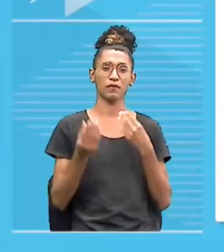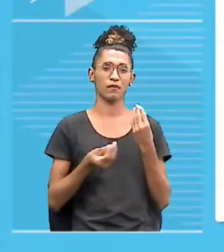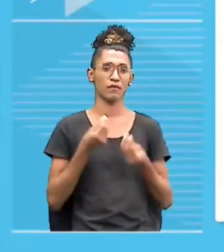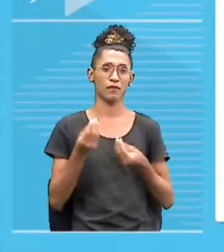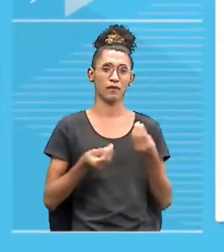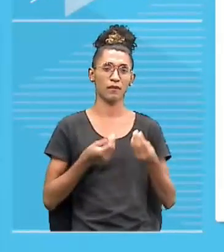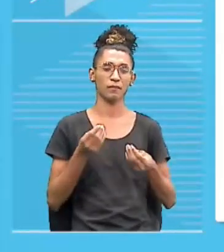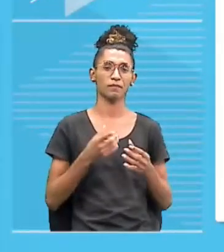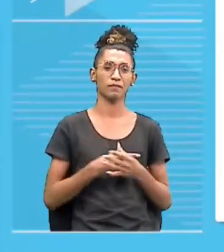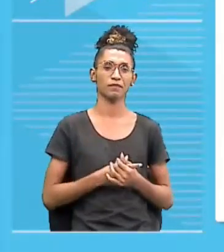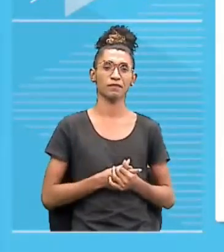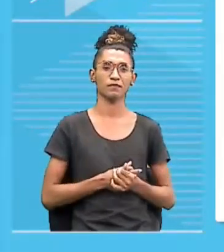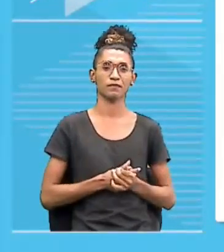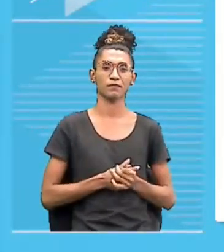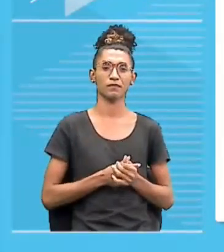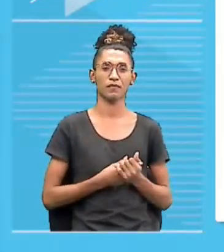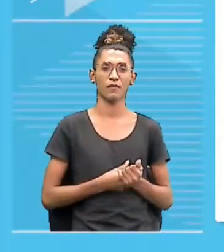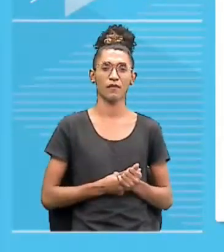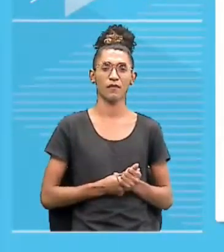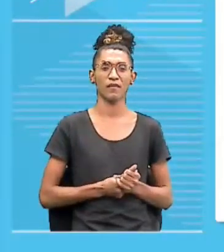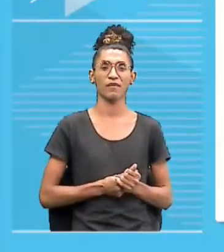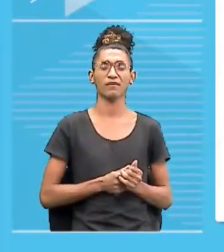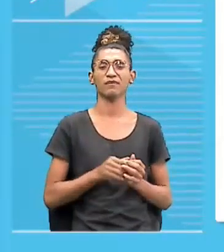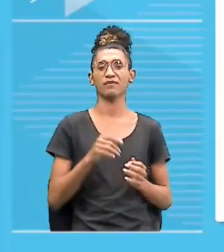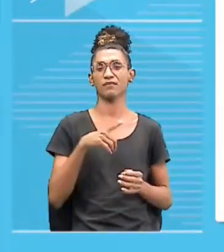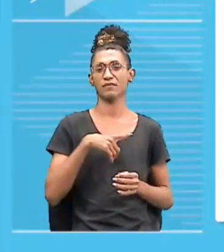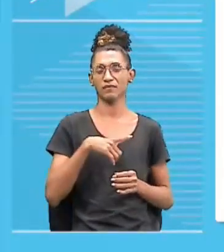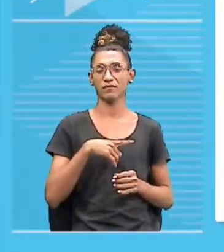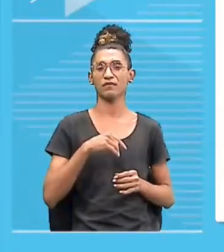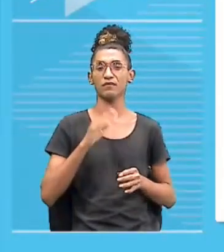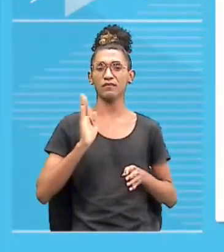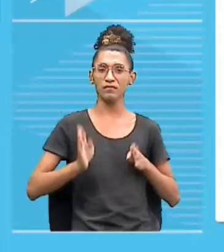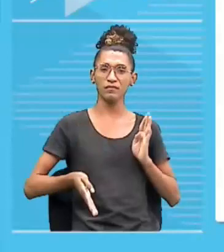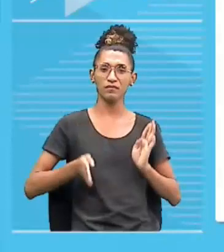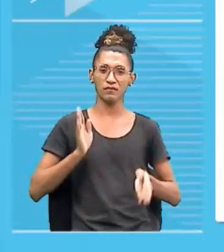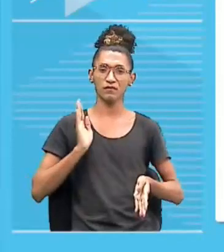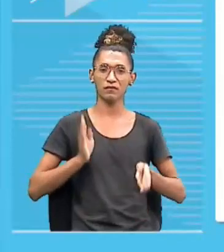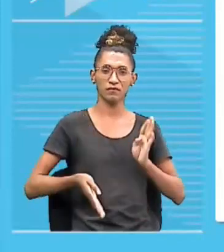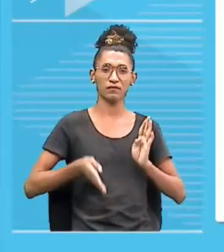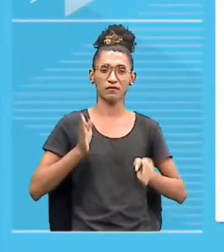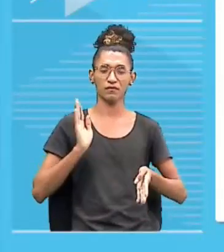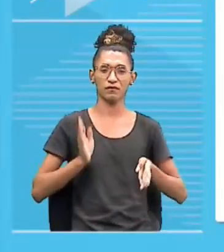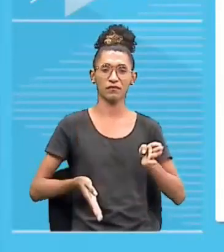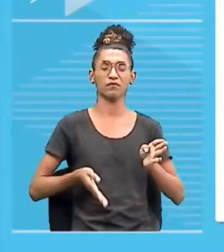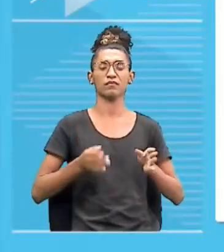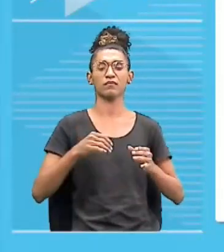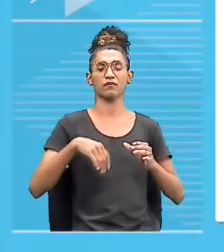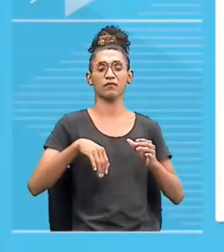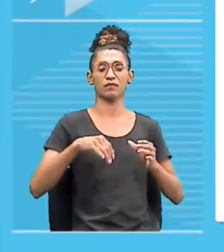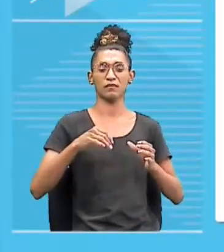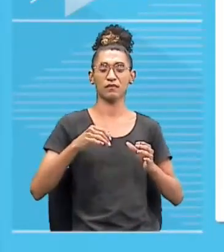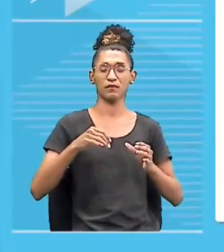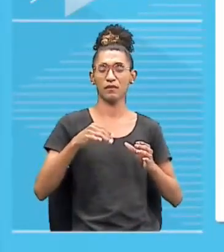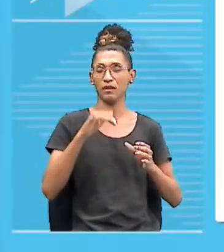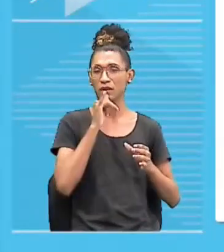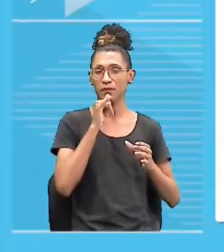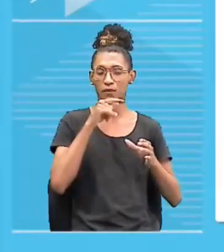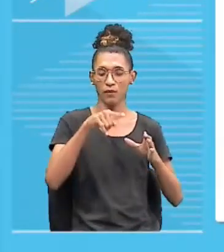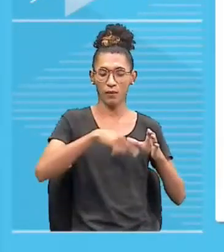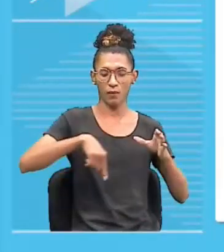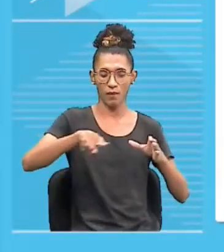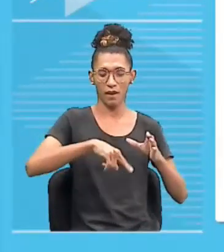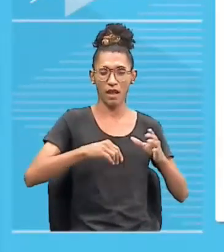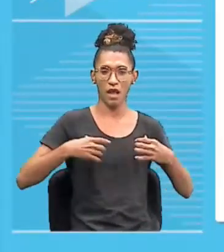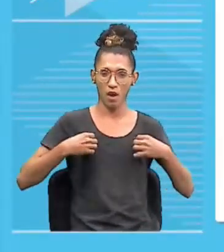automatizadas. Então, quando você pega uma máquina de lavar, você coloca aí a sua roupa lá dentro, você